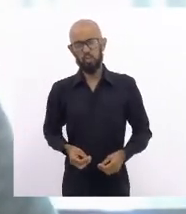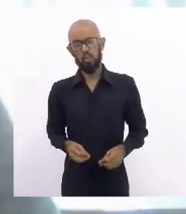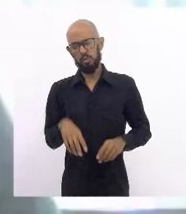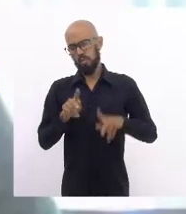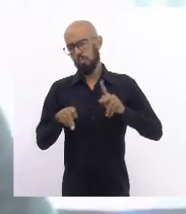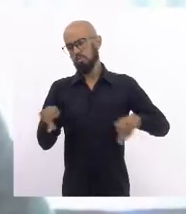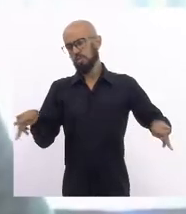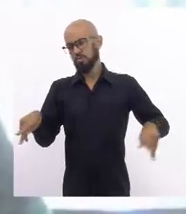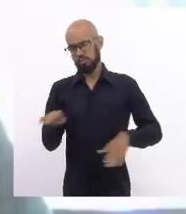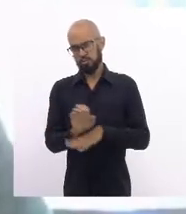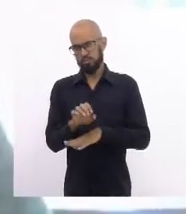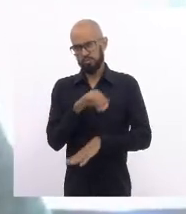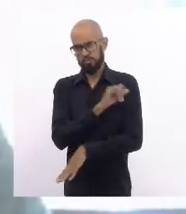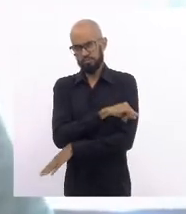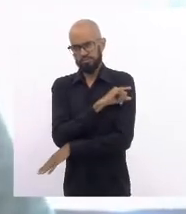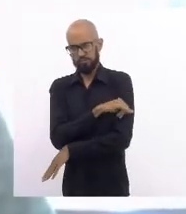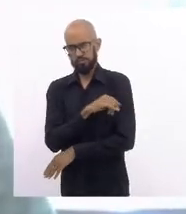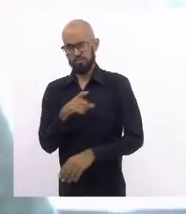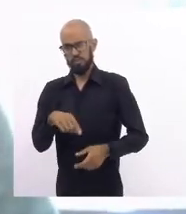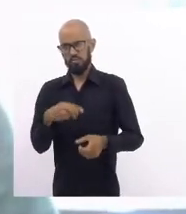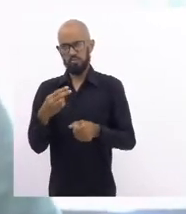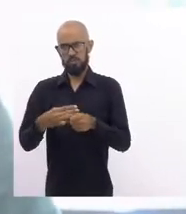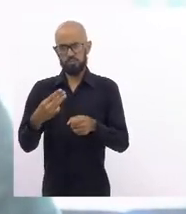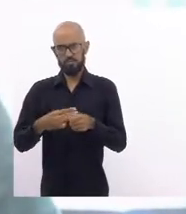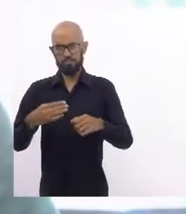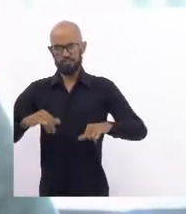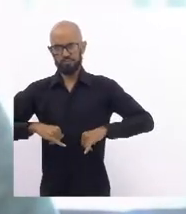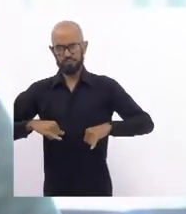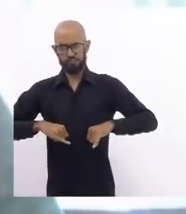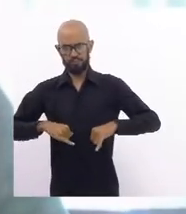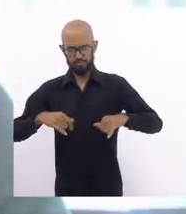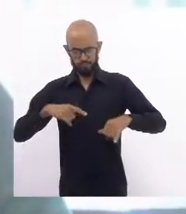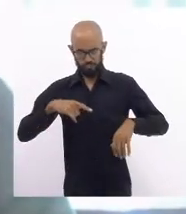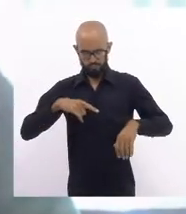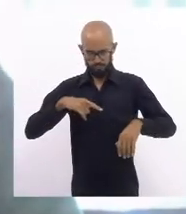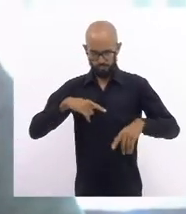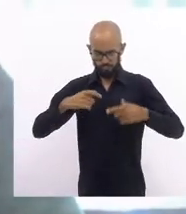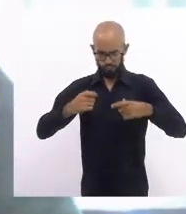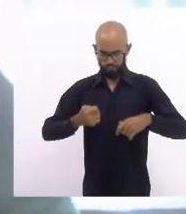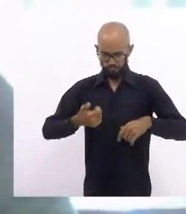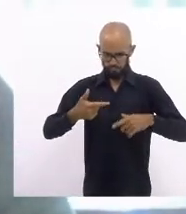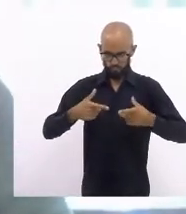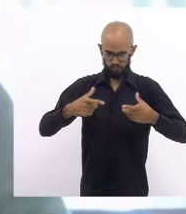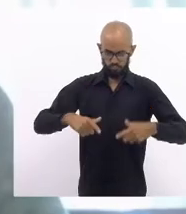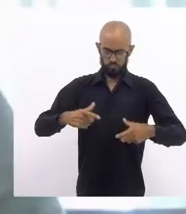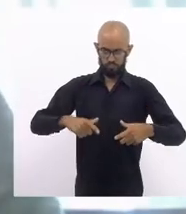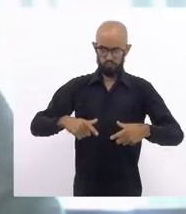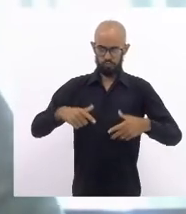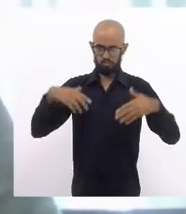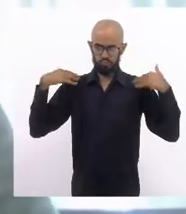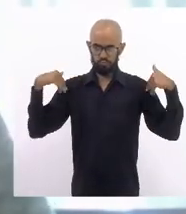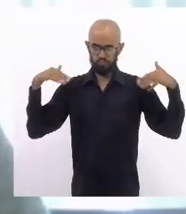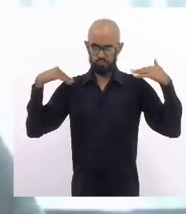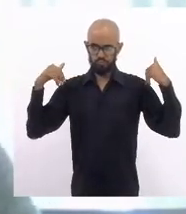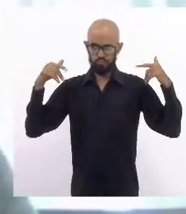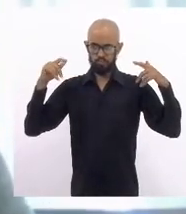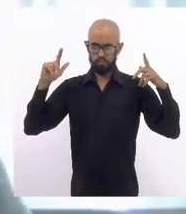uma cidade que sofre. É uma cidade que tem poucas áreas de lazer, é uma cidade que tem poucas